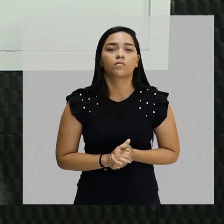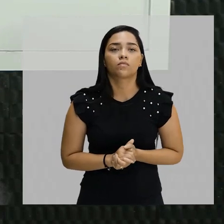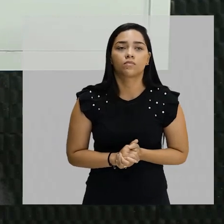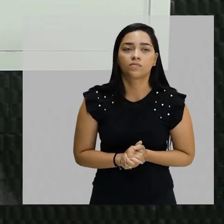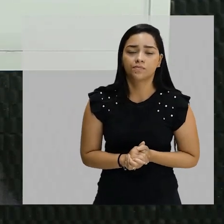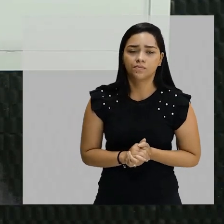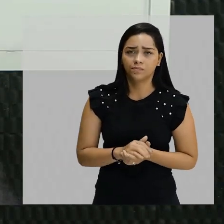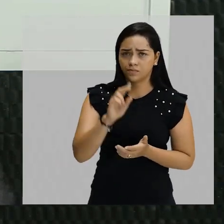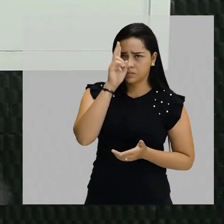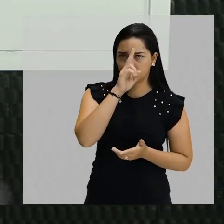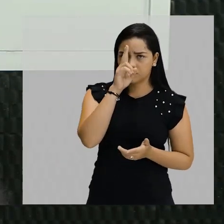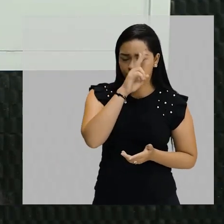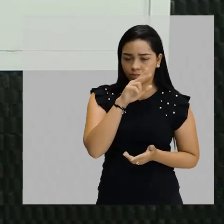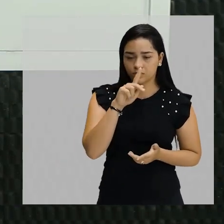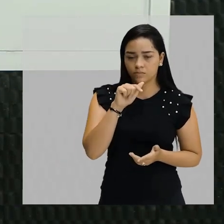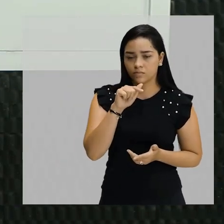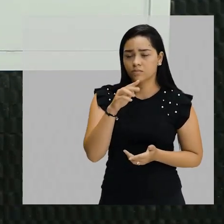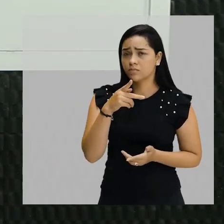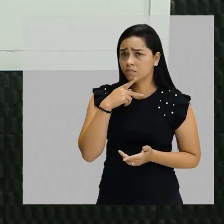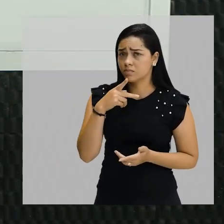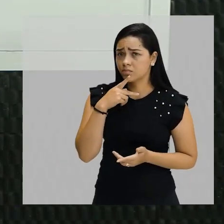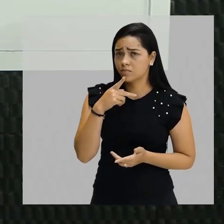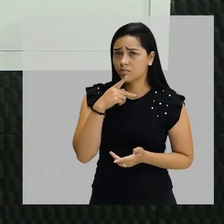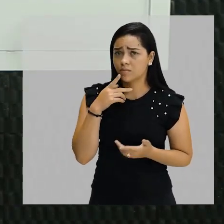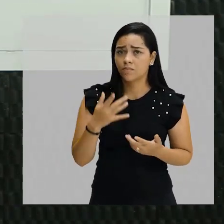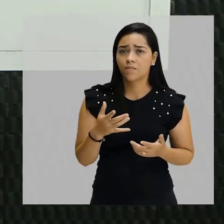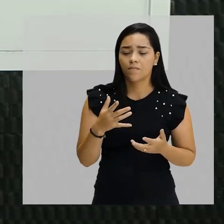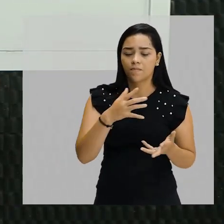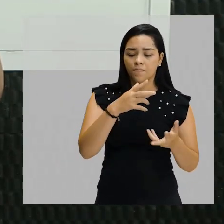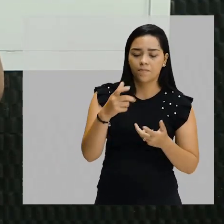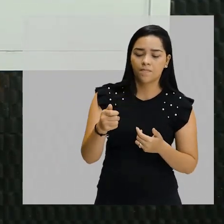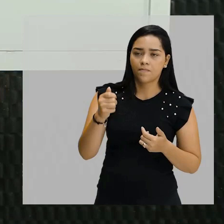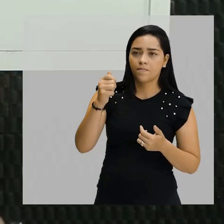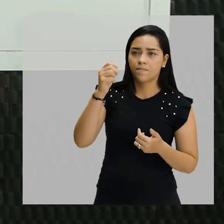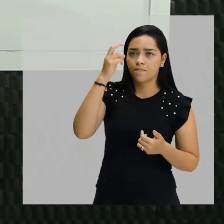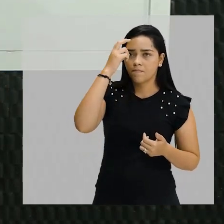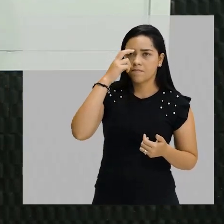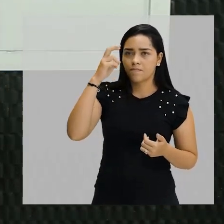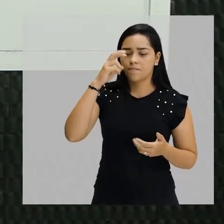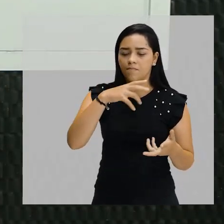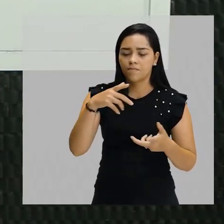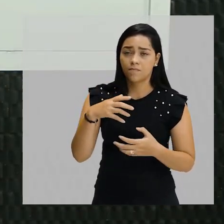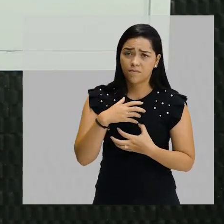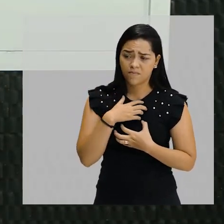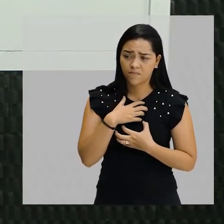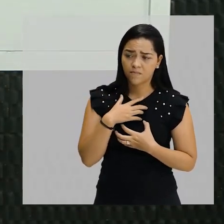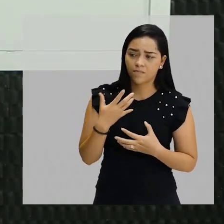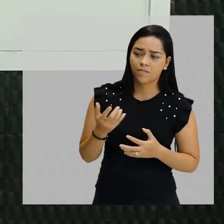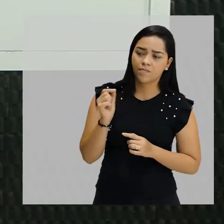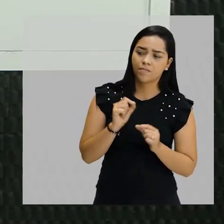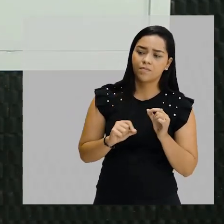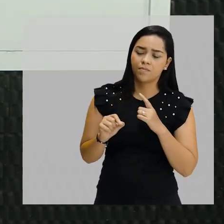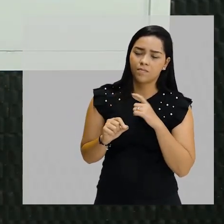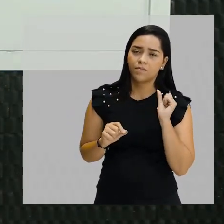nos remonta lembram de Platão lembram mundo inteligível mundo sensível Pois é os racionalistas eles